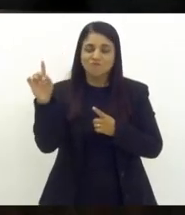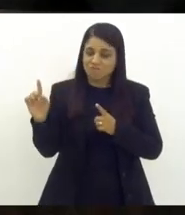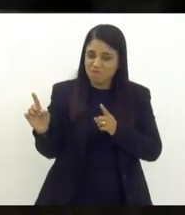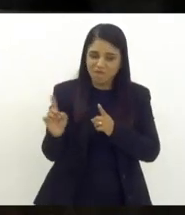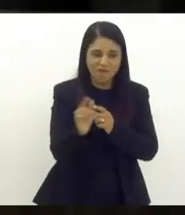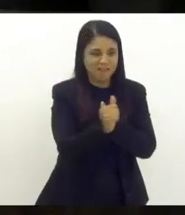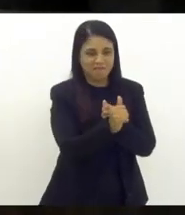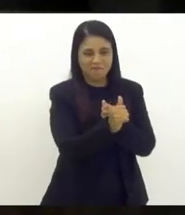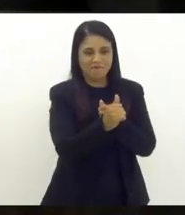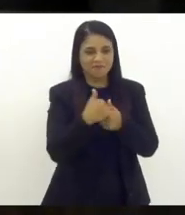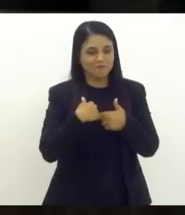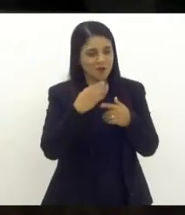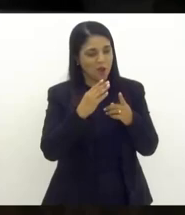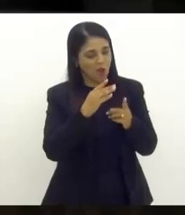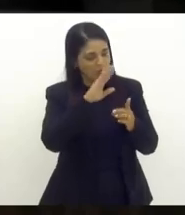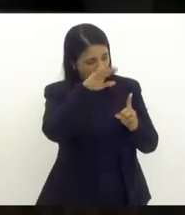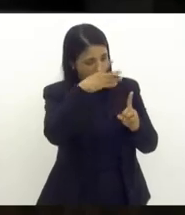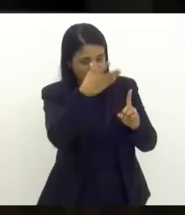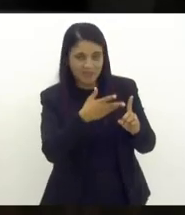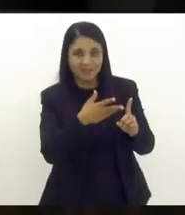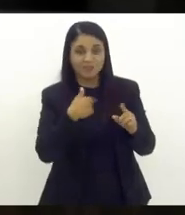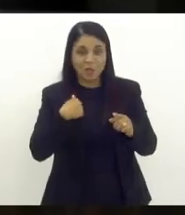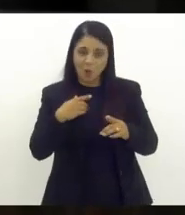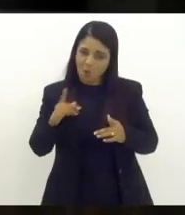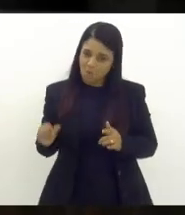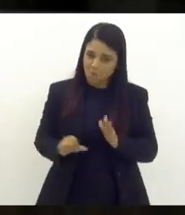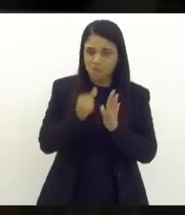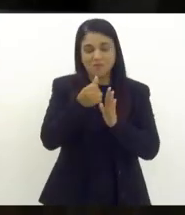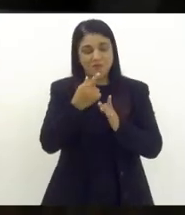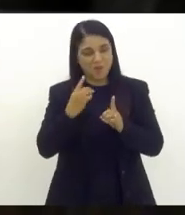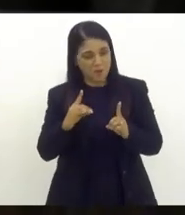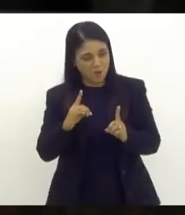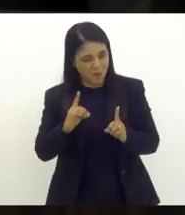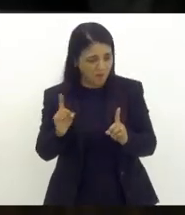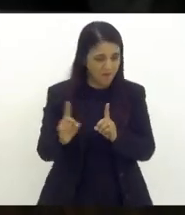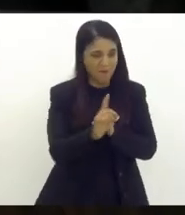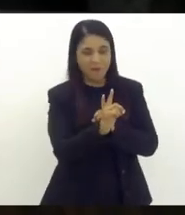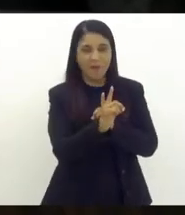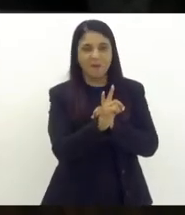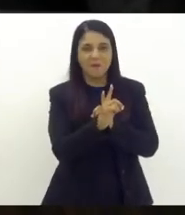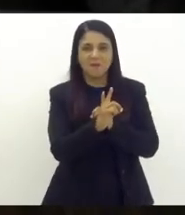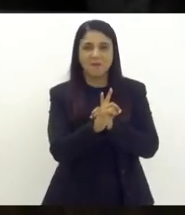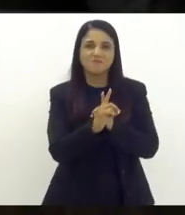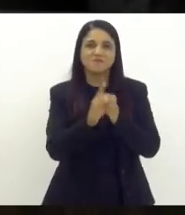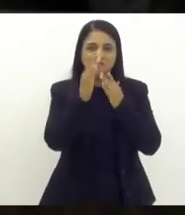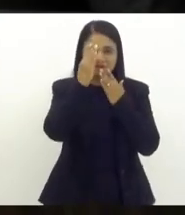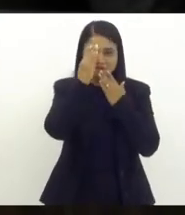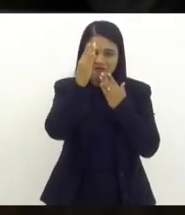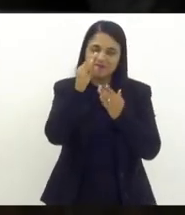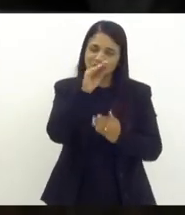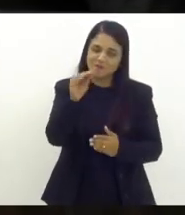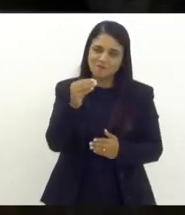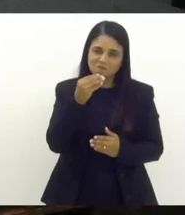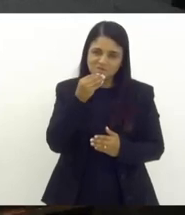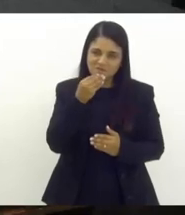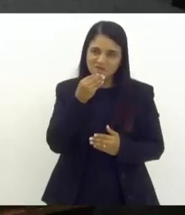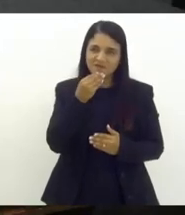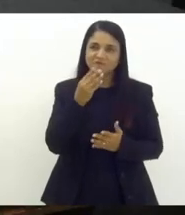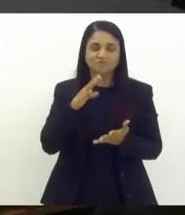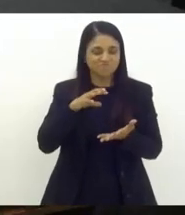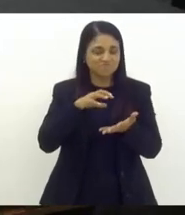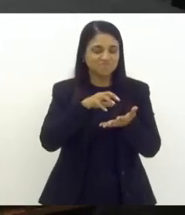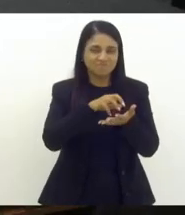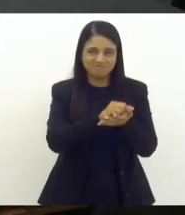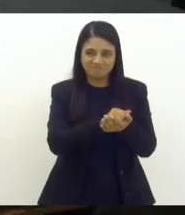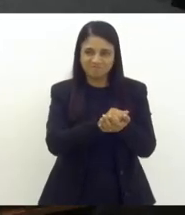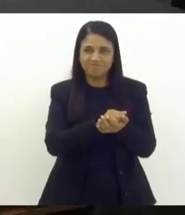de fazer essa homenagem e eu saí na frente antes que o outro viesse então eu agradeço essa oportunidade quero registrar